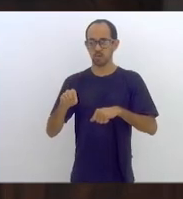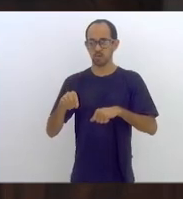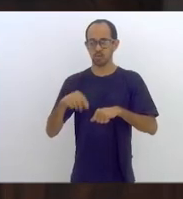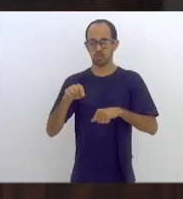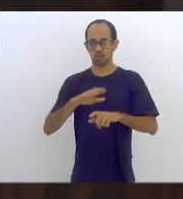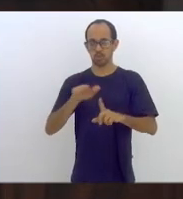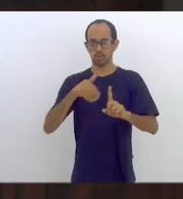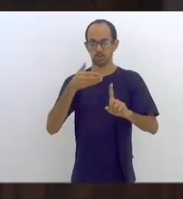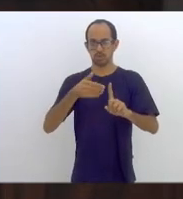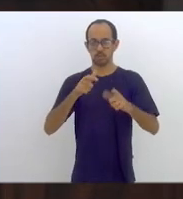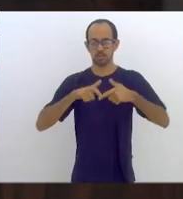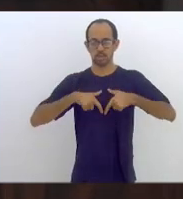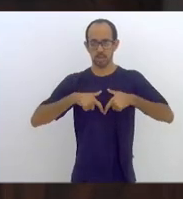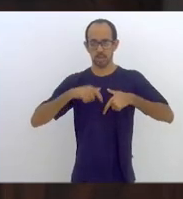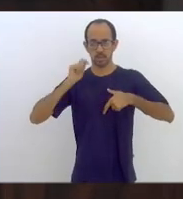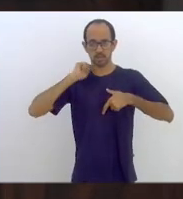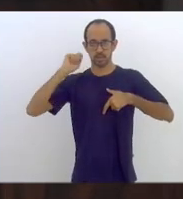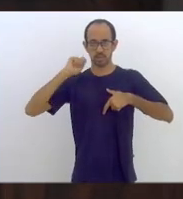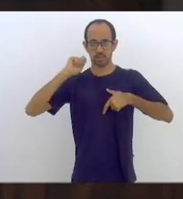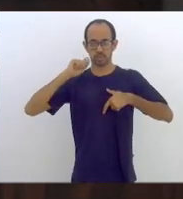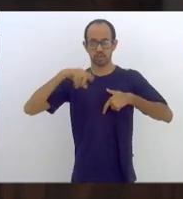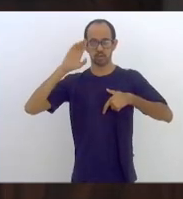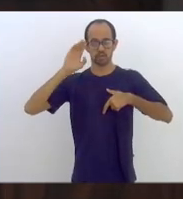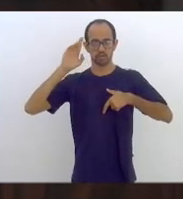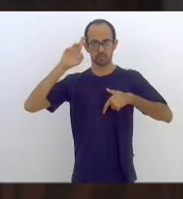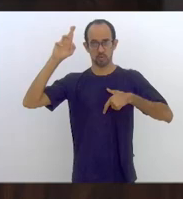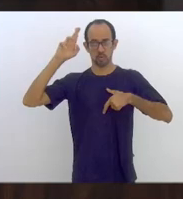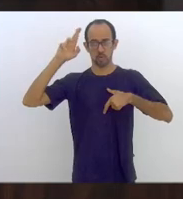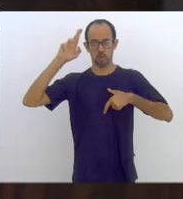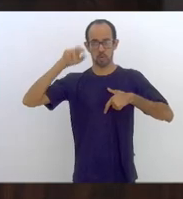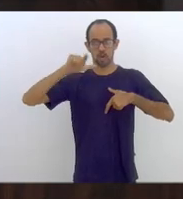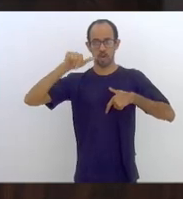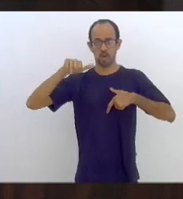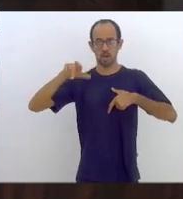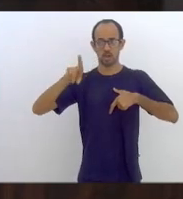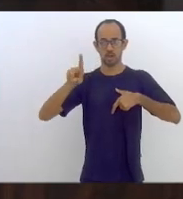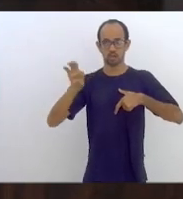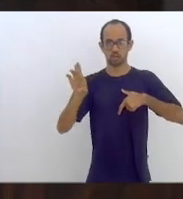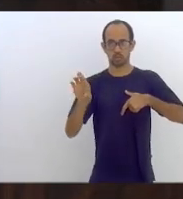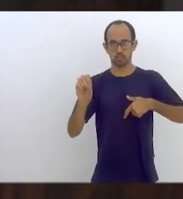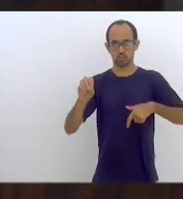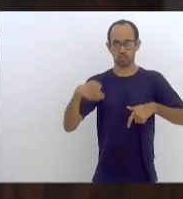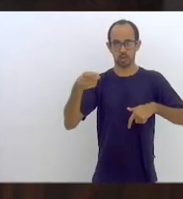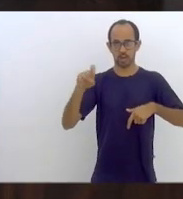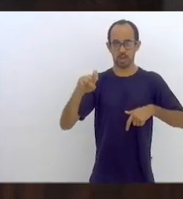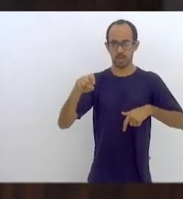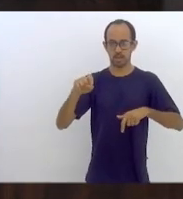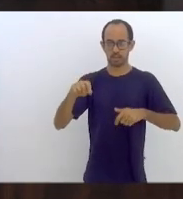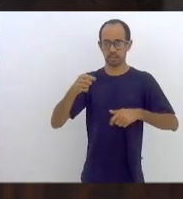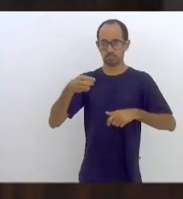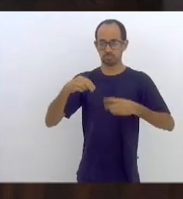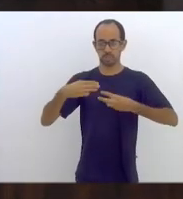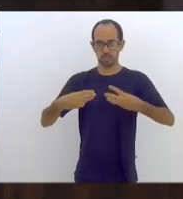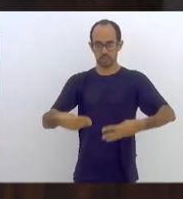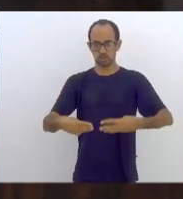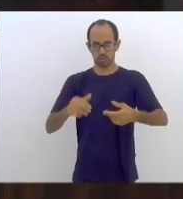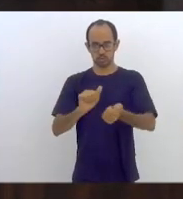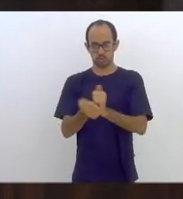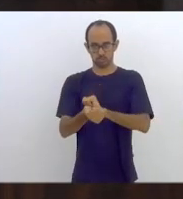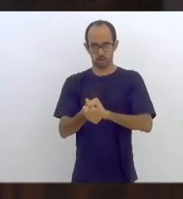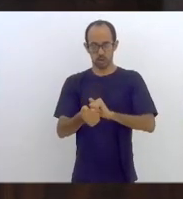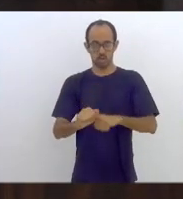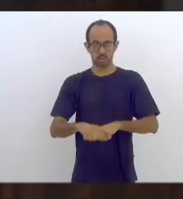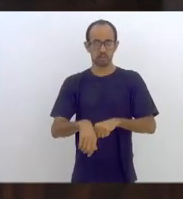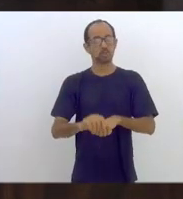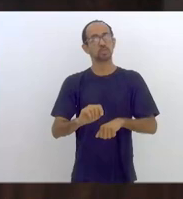consegue medalha Tiradentes respectiva de prova da Silva ex-ministro de estado do esporte parecer comissão de